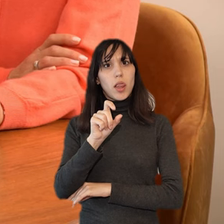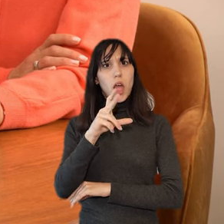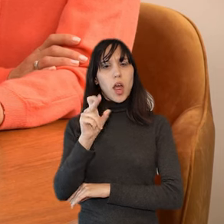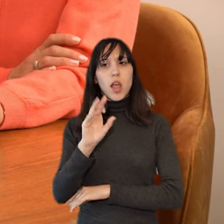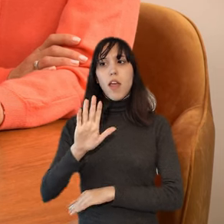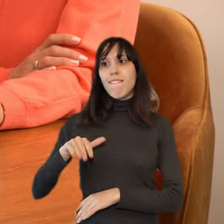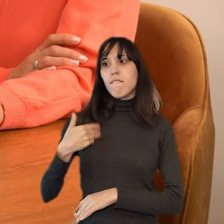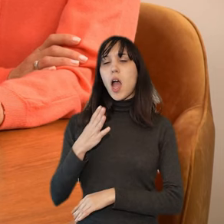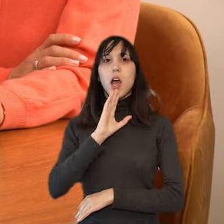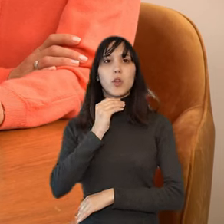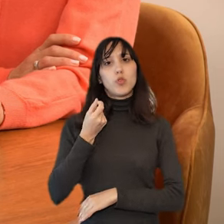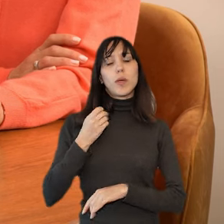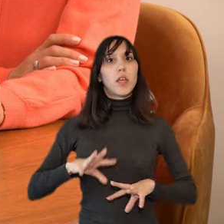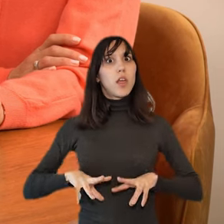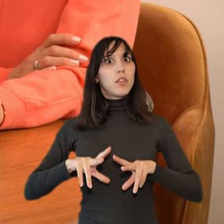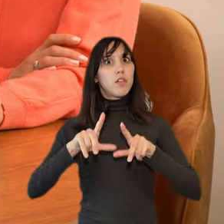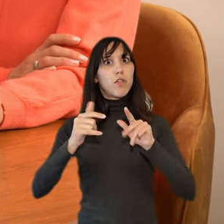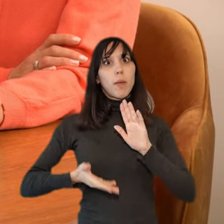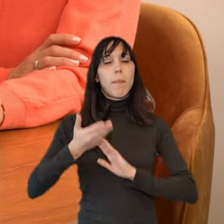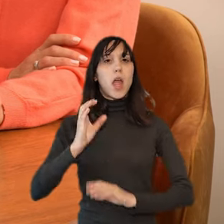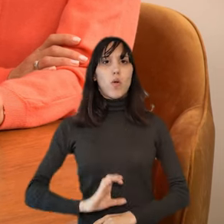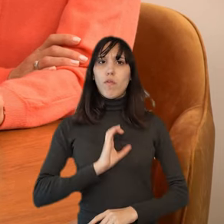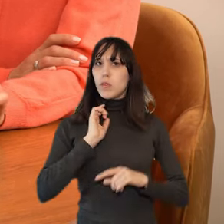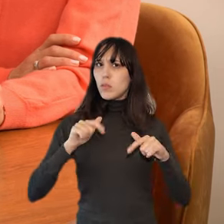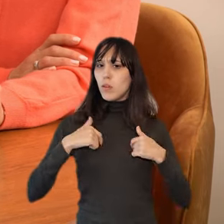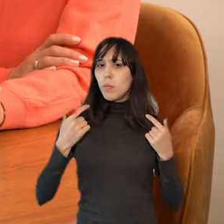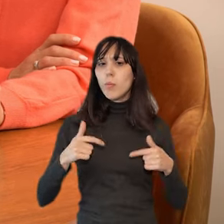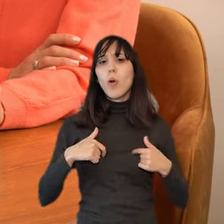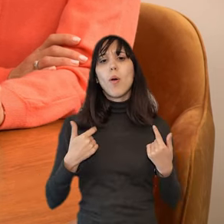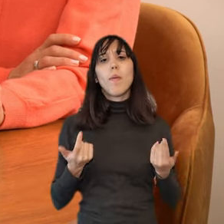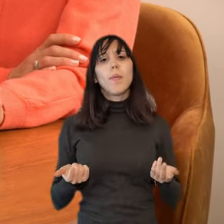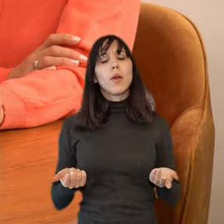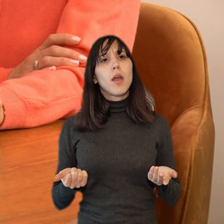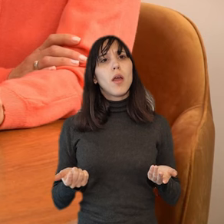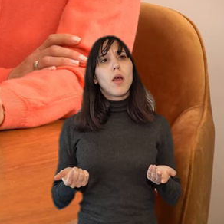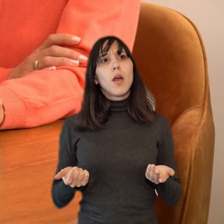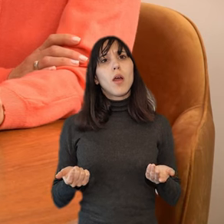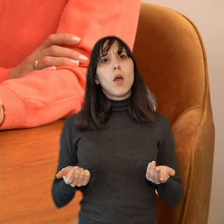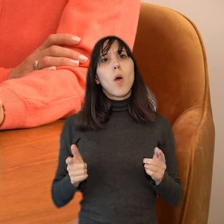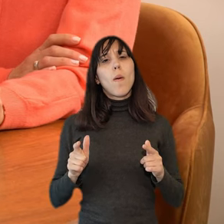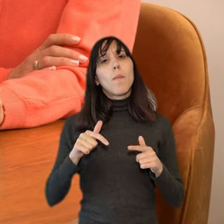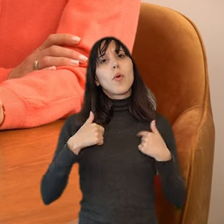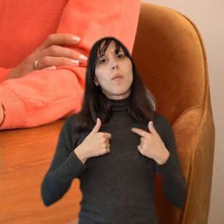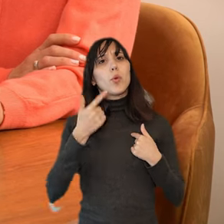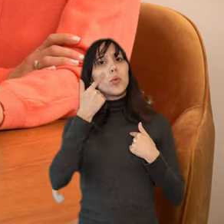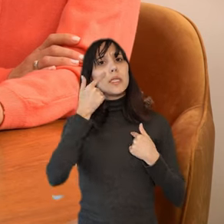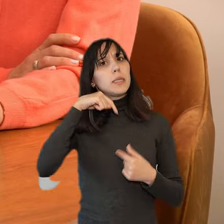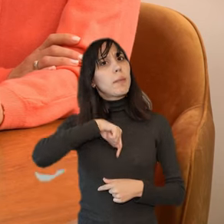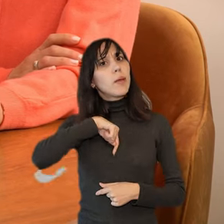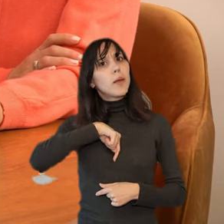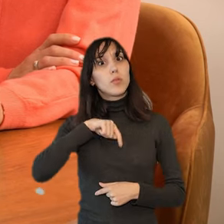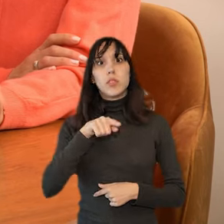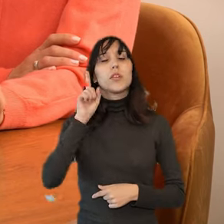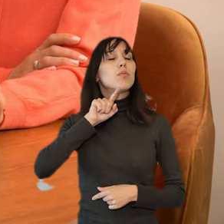mais desenvolvidos gente temos de autoconfiança de autoconhecimento que é uma coisa